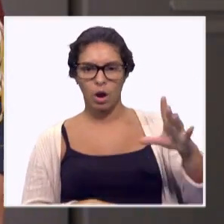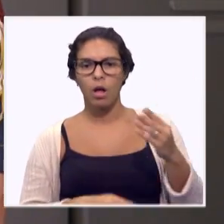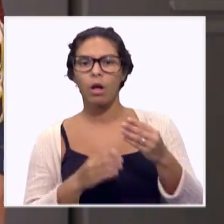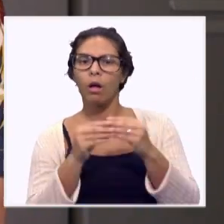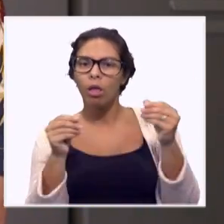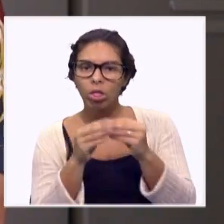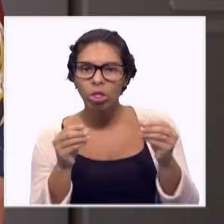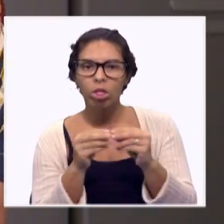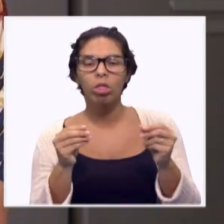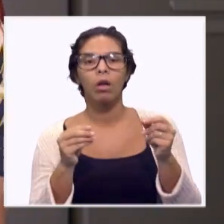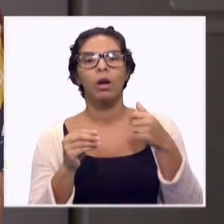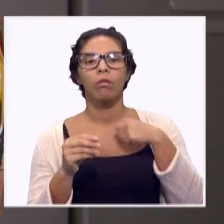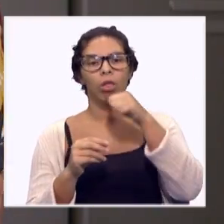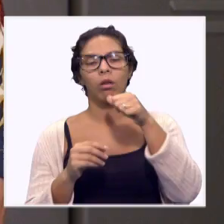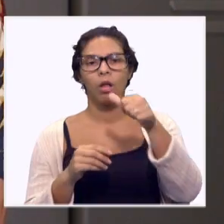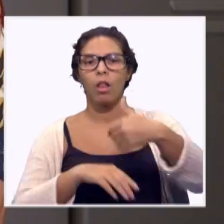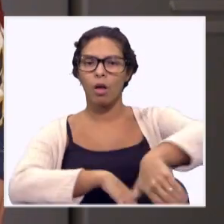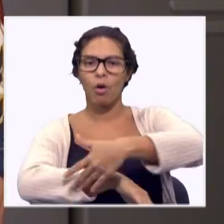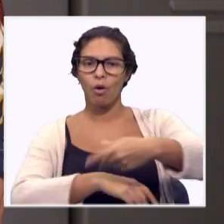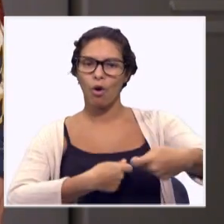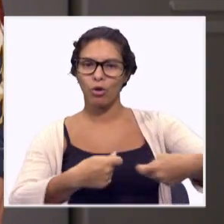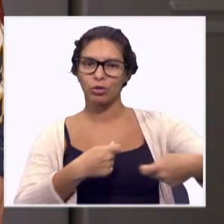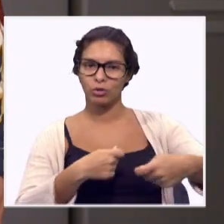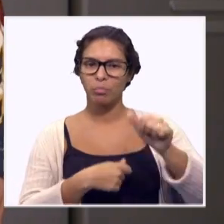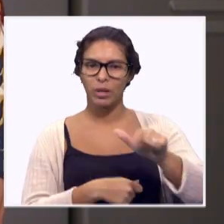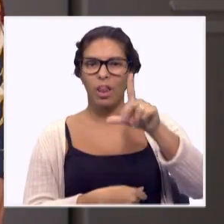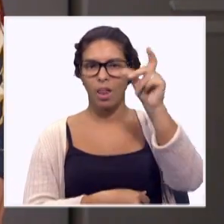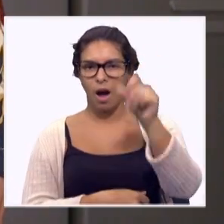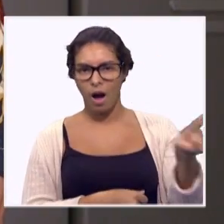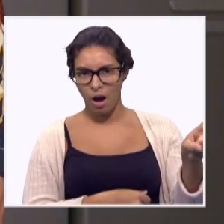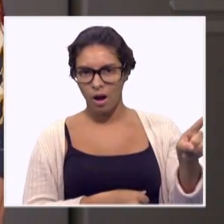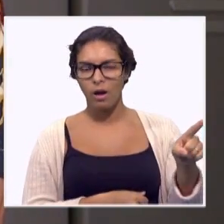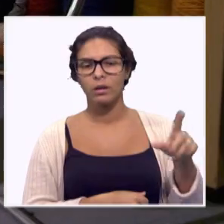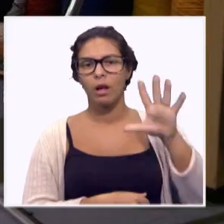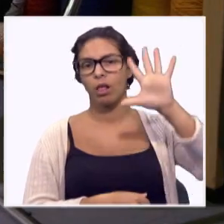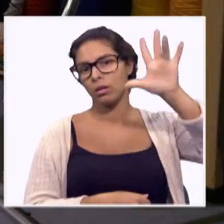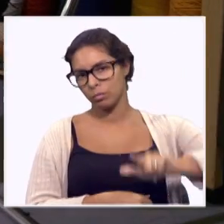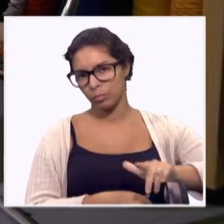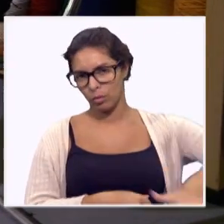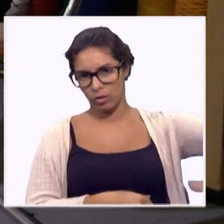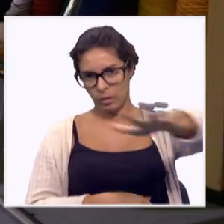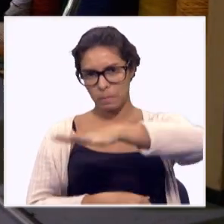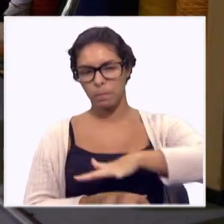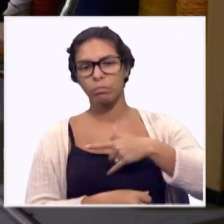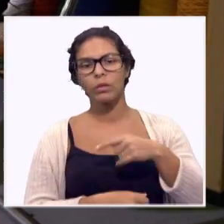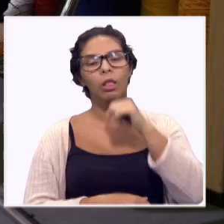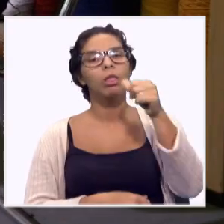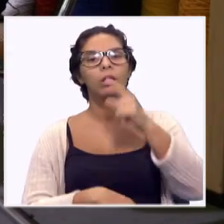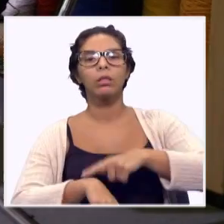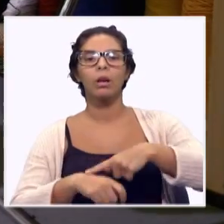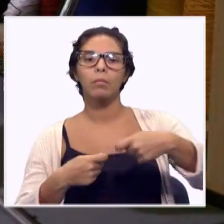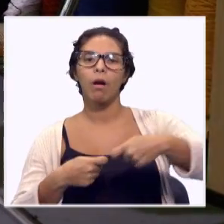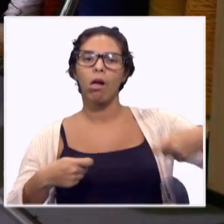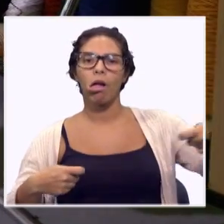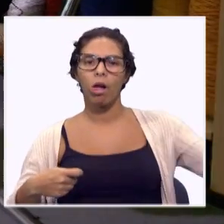tudo em Portugal. As lãs compro em retrosarias, também aqui em Lisboa. E em média, quanto tempo é que tu demoras, por